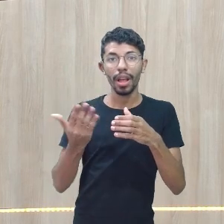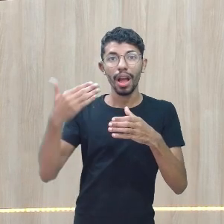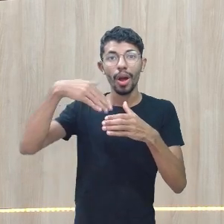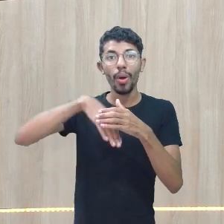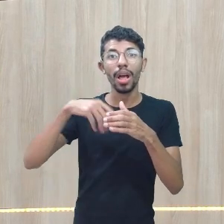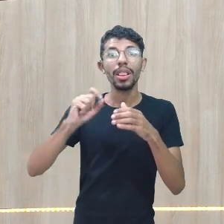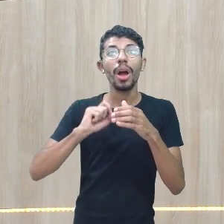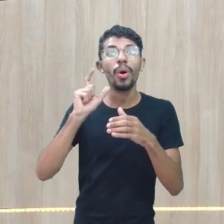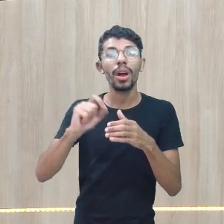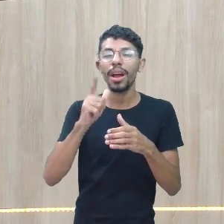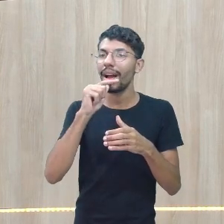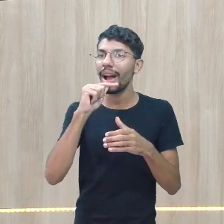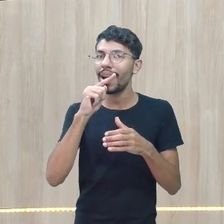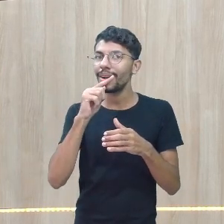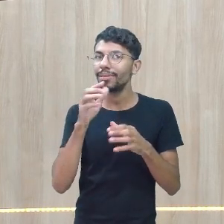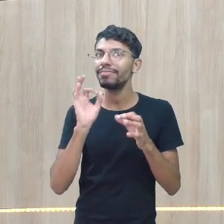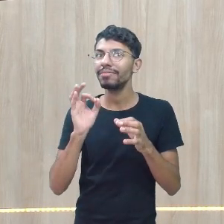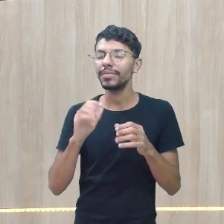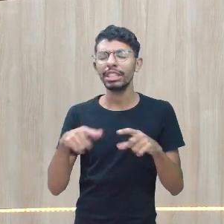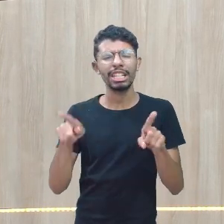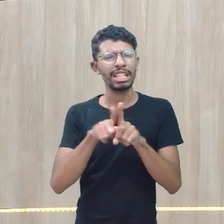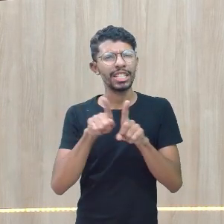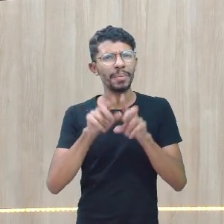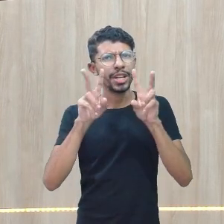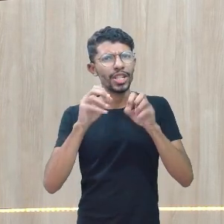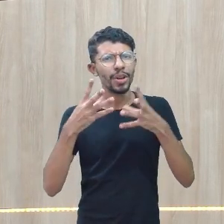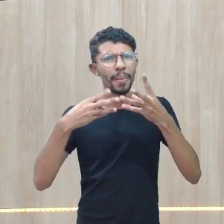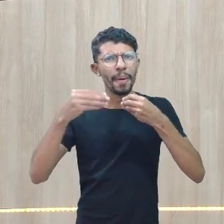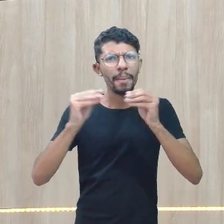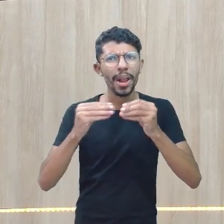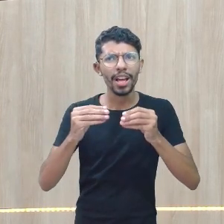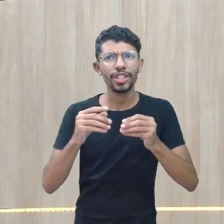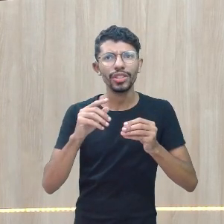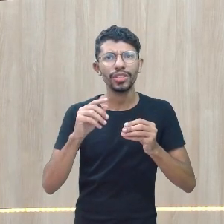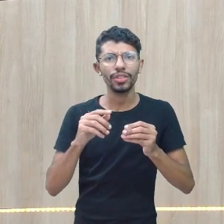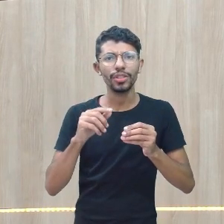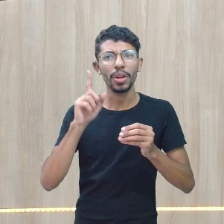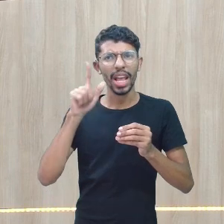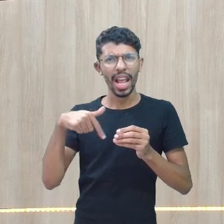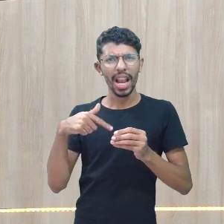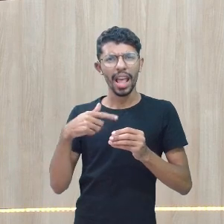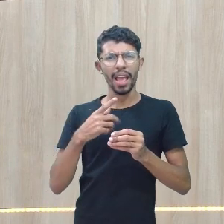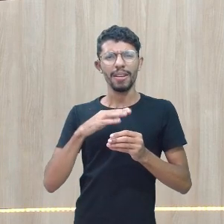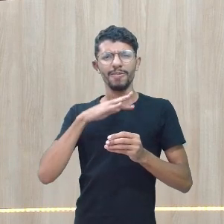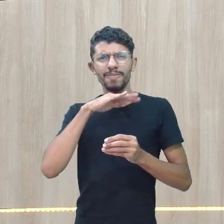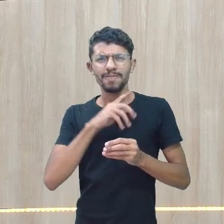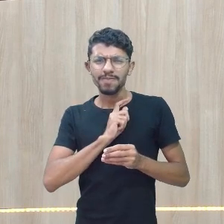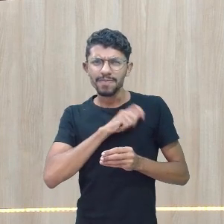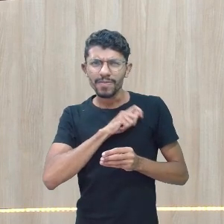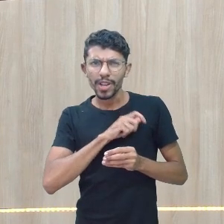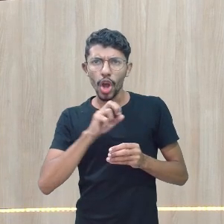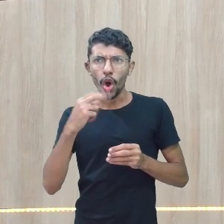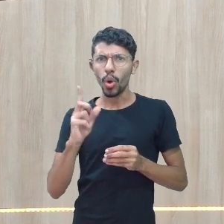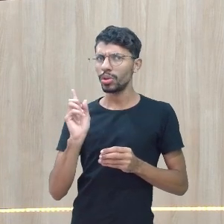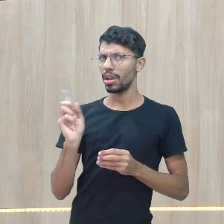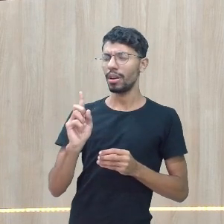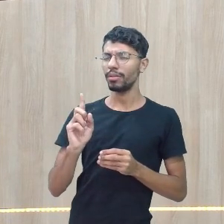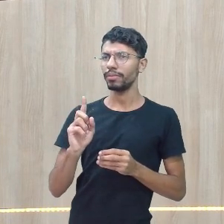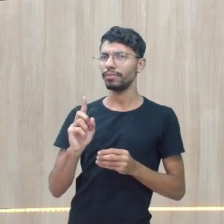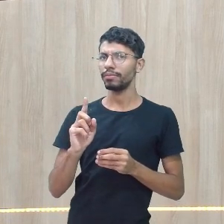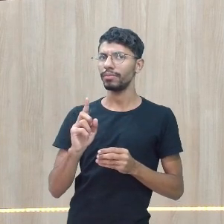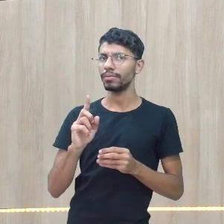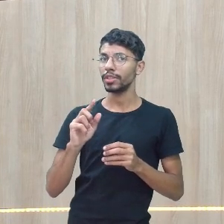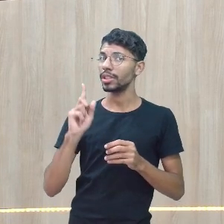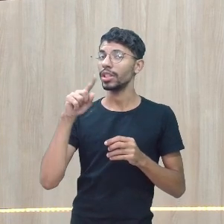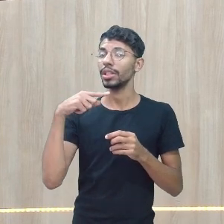do plástico. E o plástico é um vilão ou não? É questão aí do plástico. Vimos aí a importância